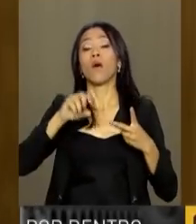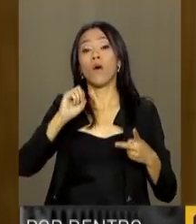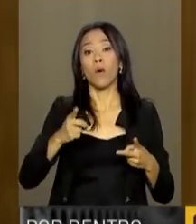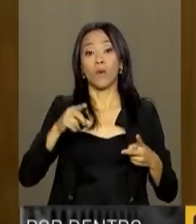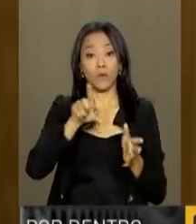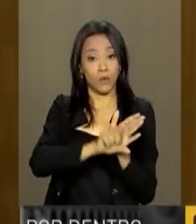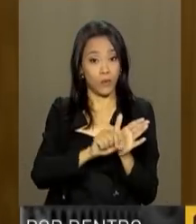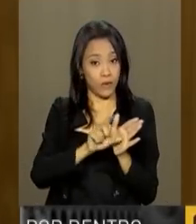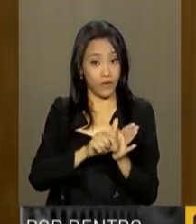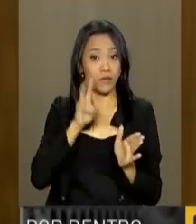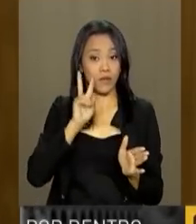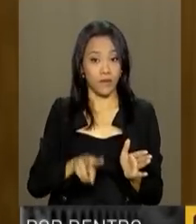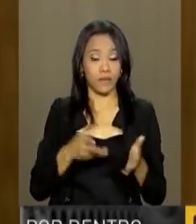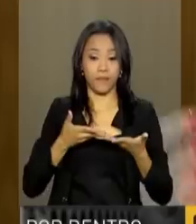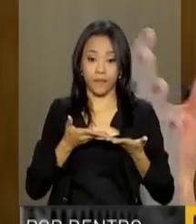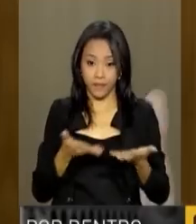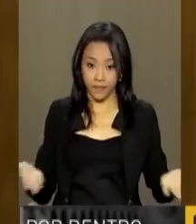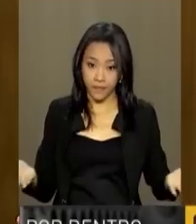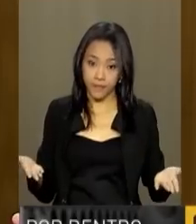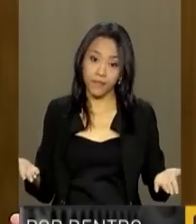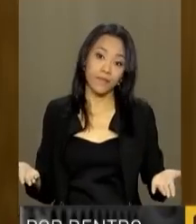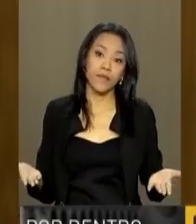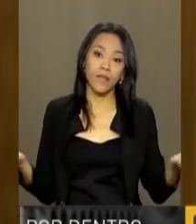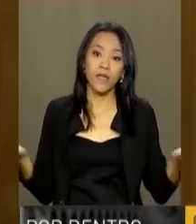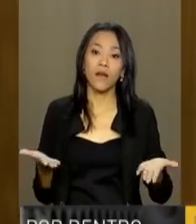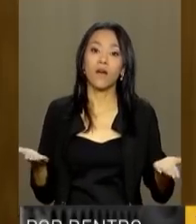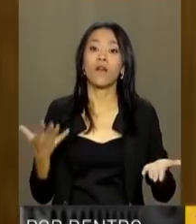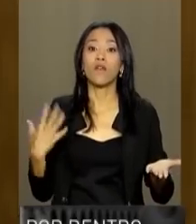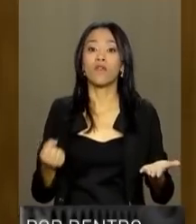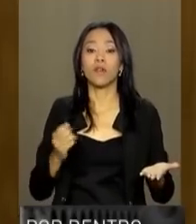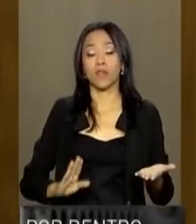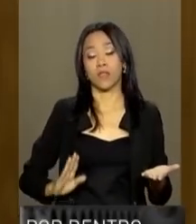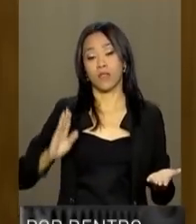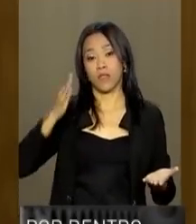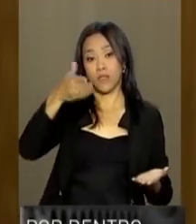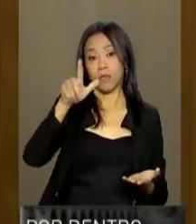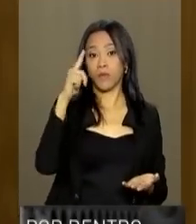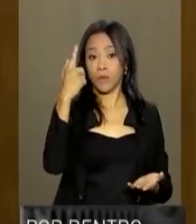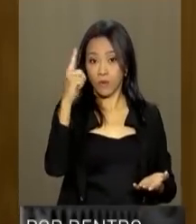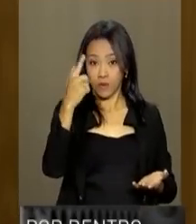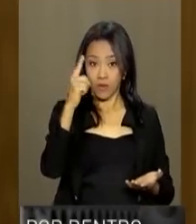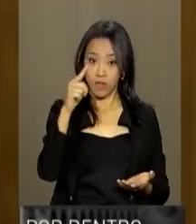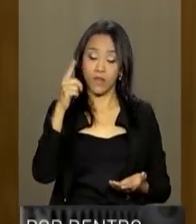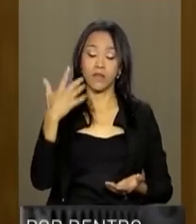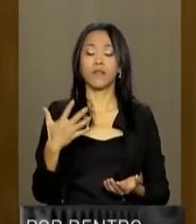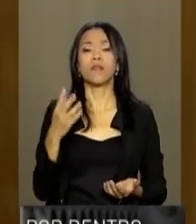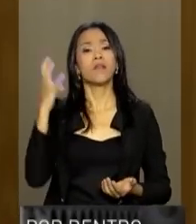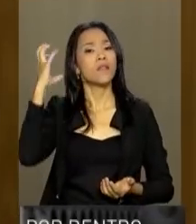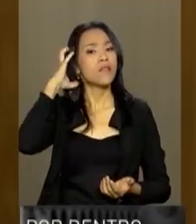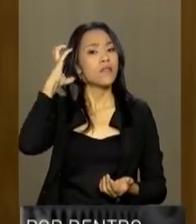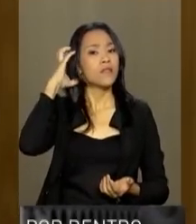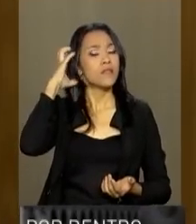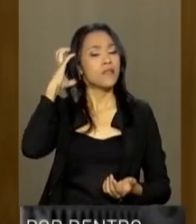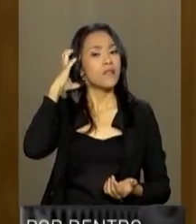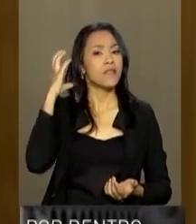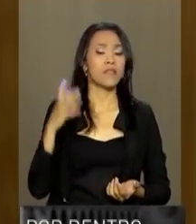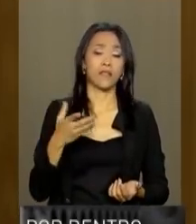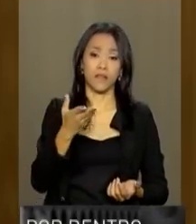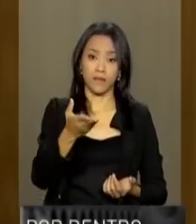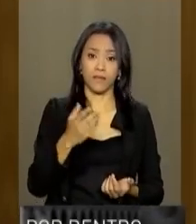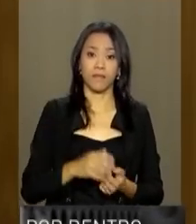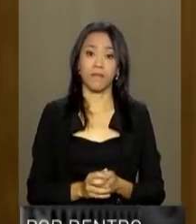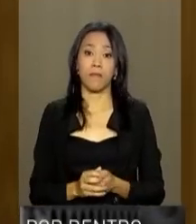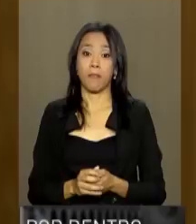no arroba planalto ea gente segue agora para goiânia capital do estado de goiás na linha com a gente está ruben salomão da rádio